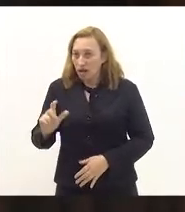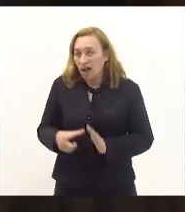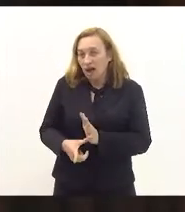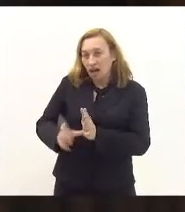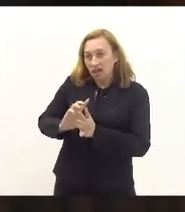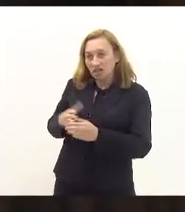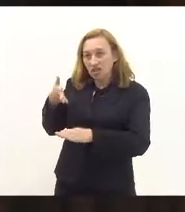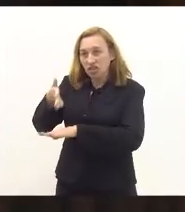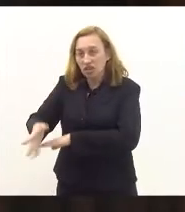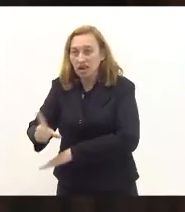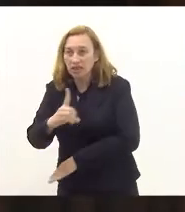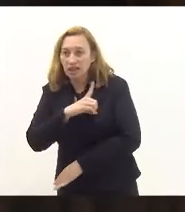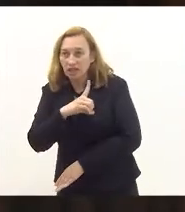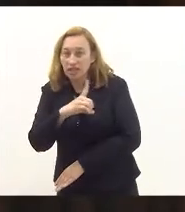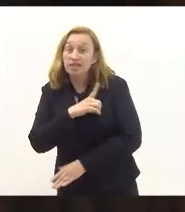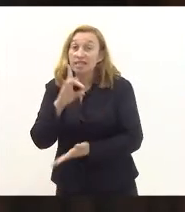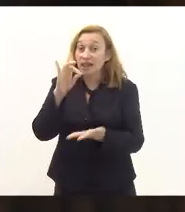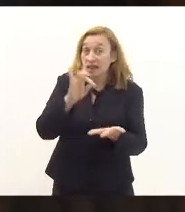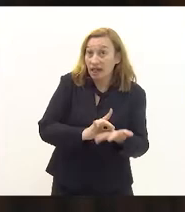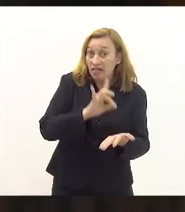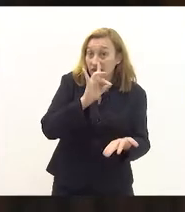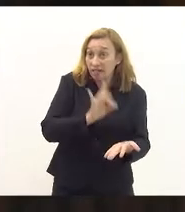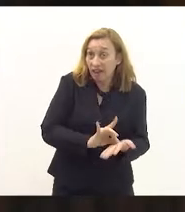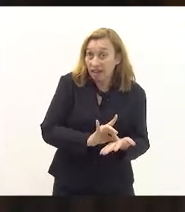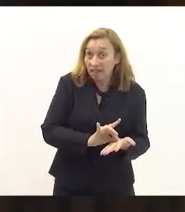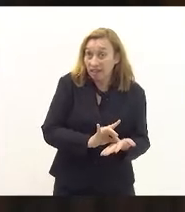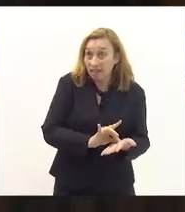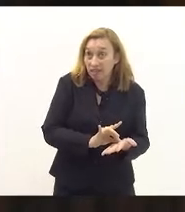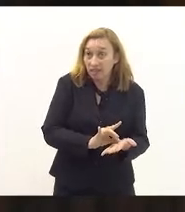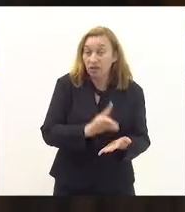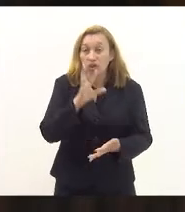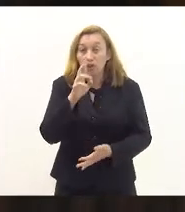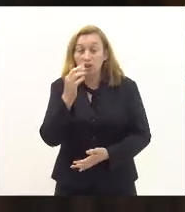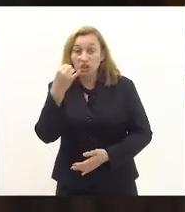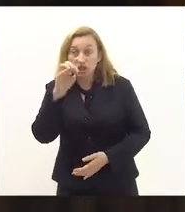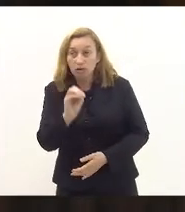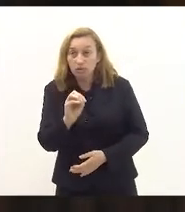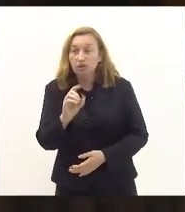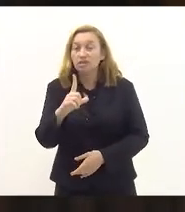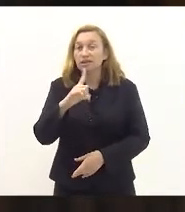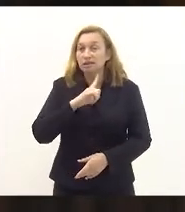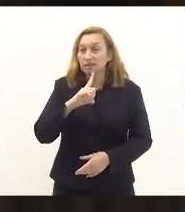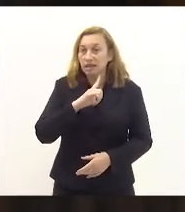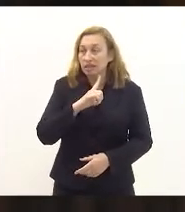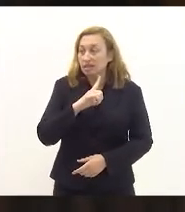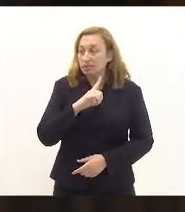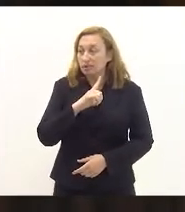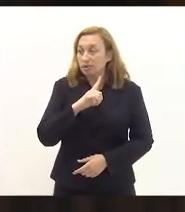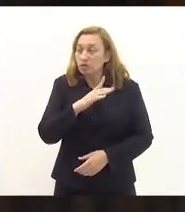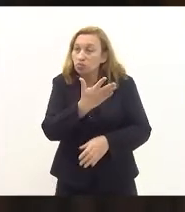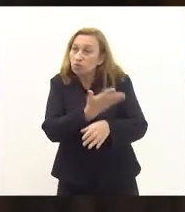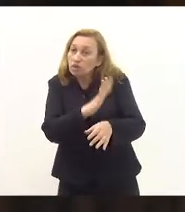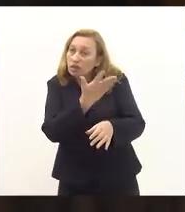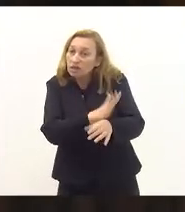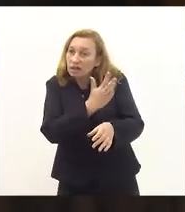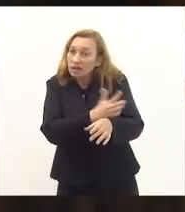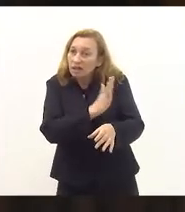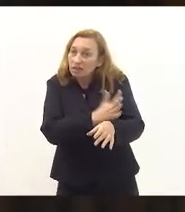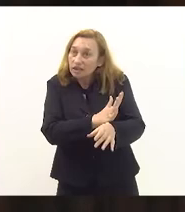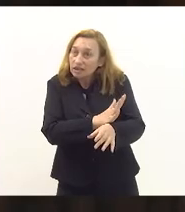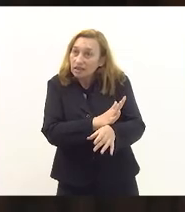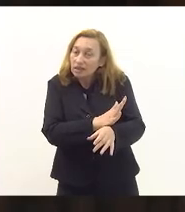à delegacia, na verdade, Rodrigo Neves, nós tínhamos que ter um treinamento. E